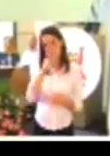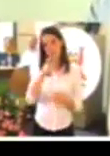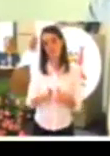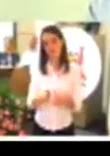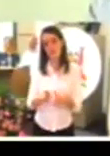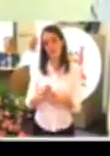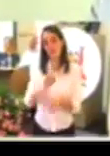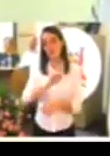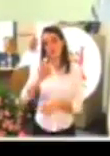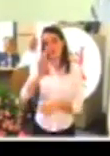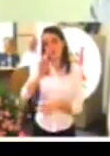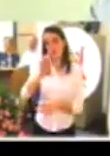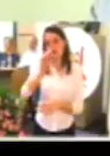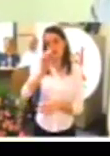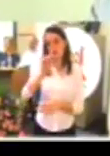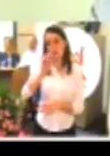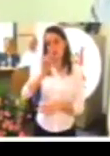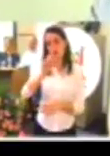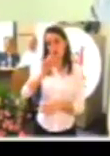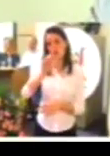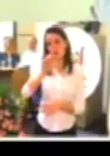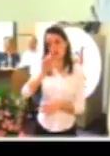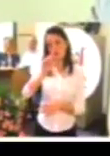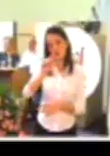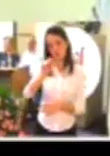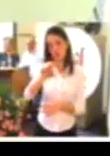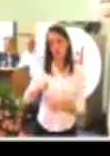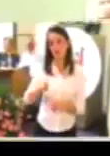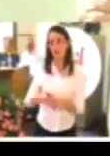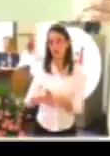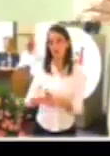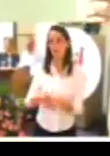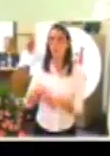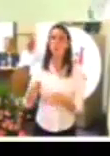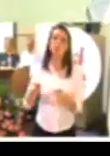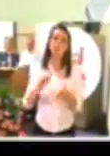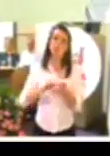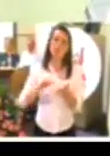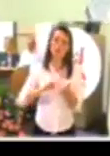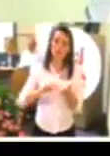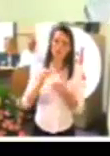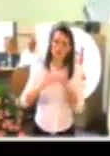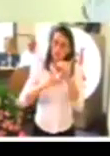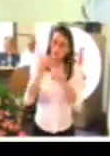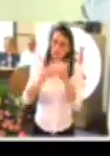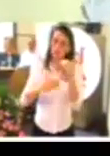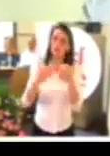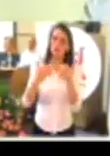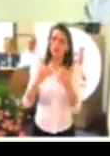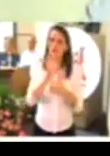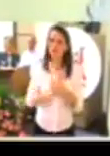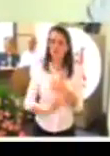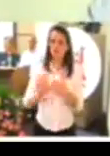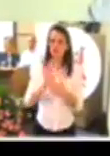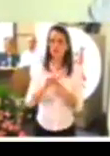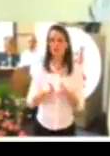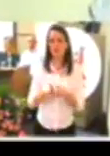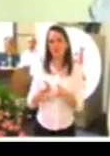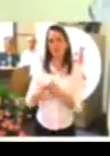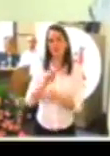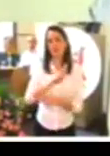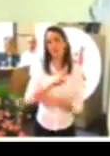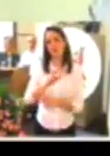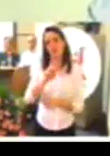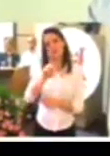Ao Douglas Varmling, representando neste ato o secretário de Desenvolvimento Regional. Ao doutor